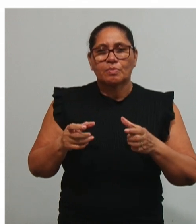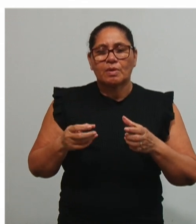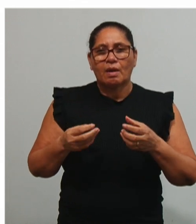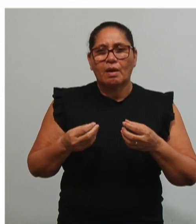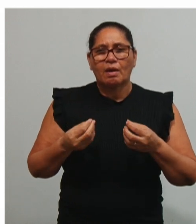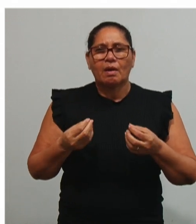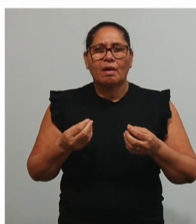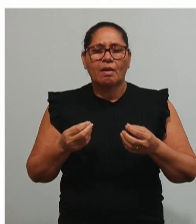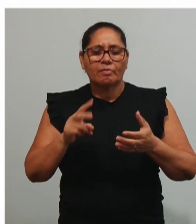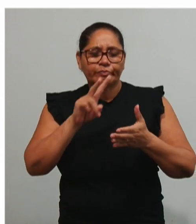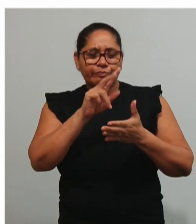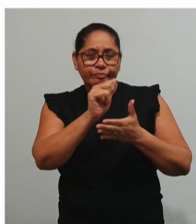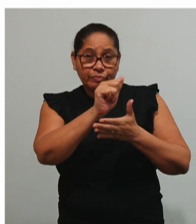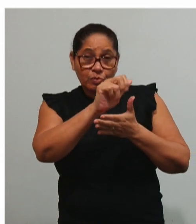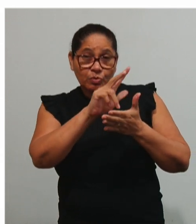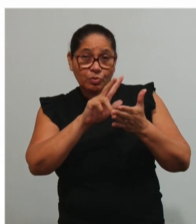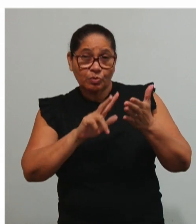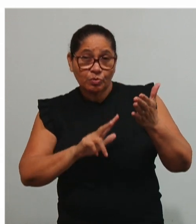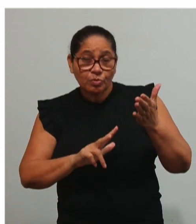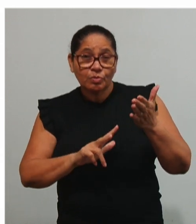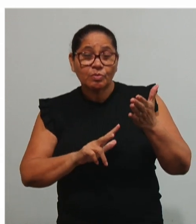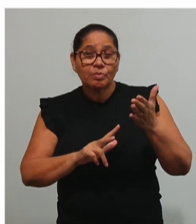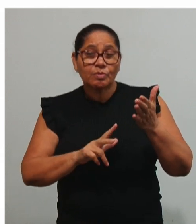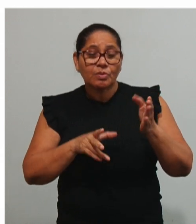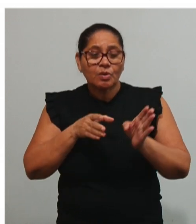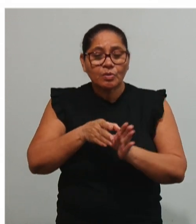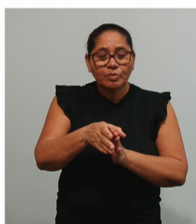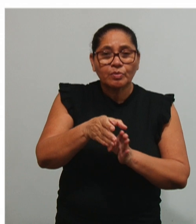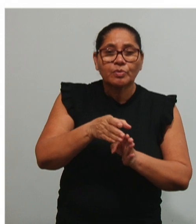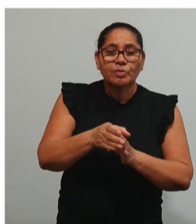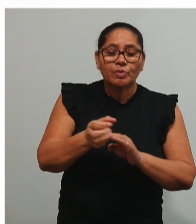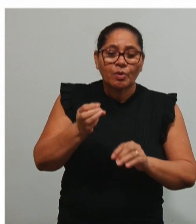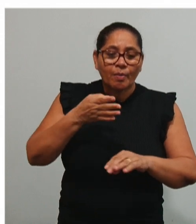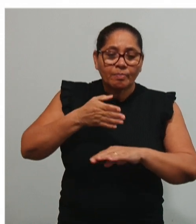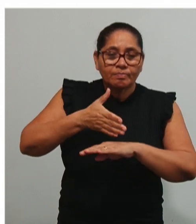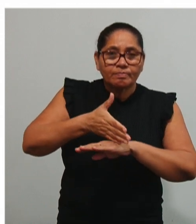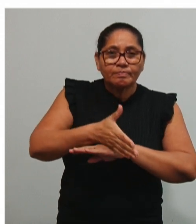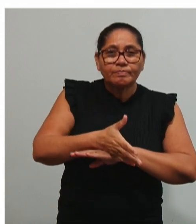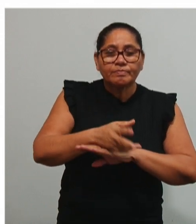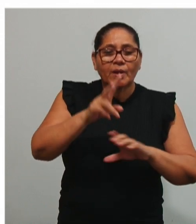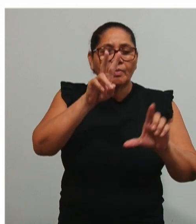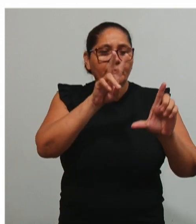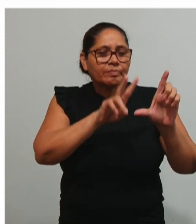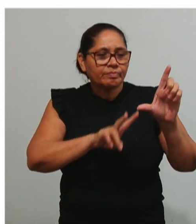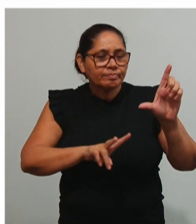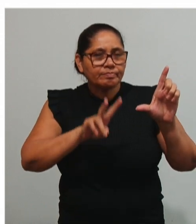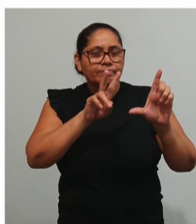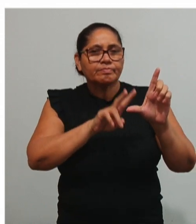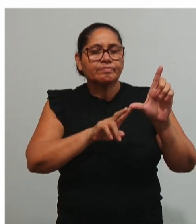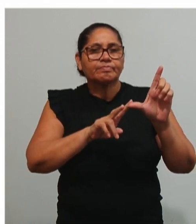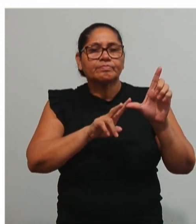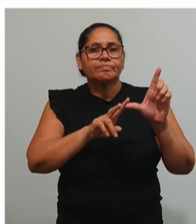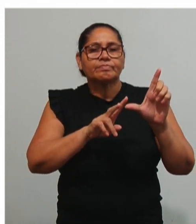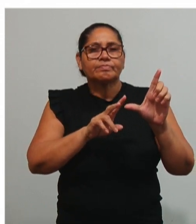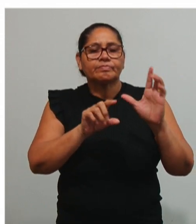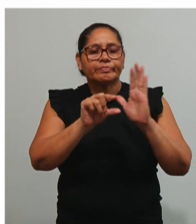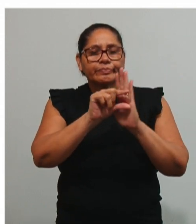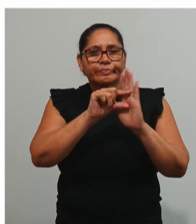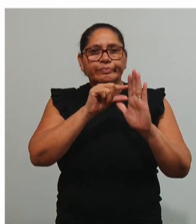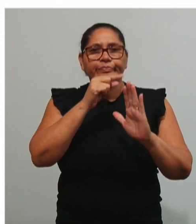receberam no ambiente virtual a orientação de acesso para fazer a leitura do capítulo 1